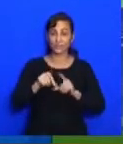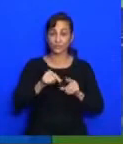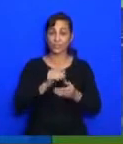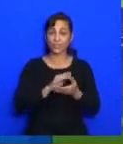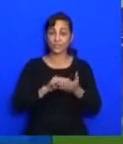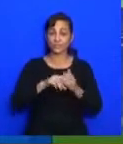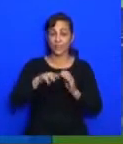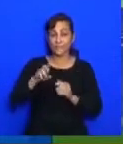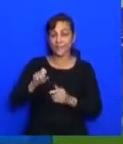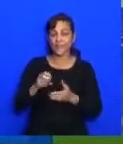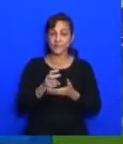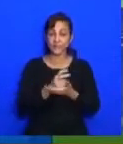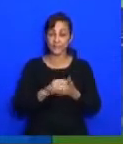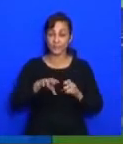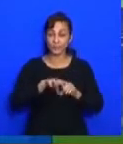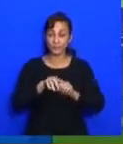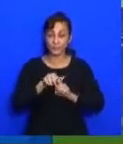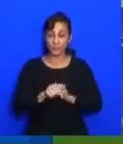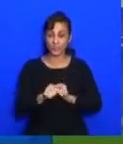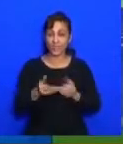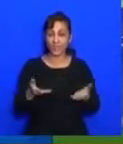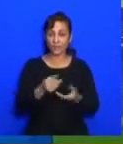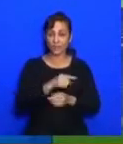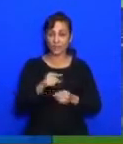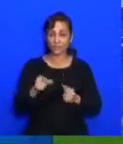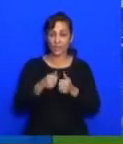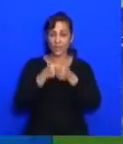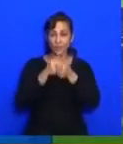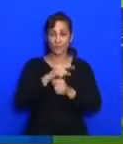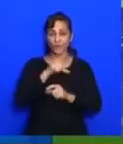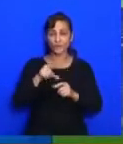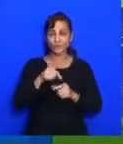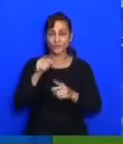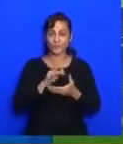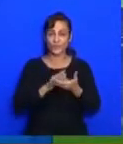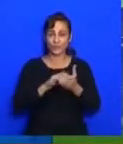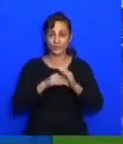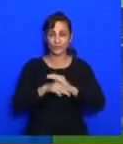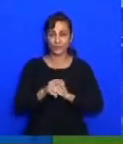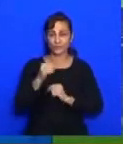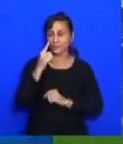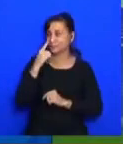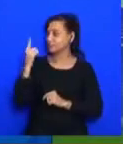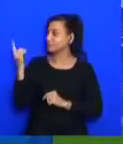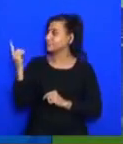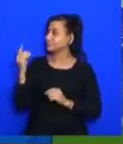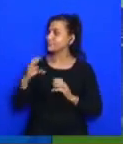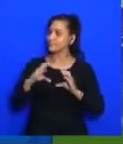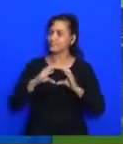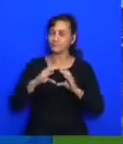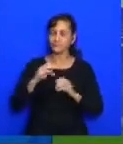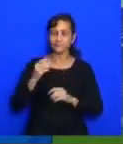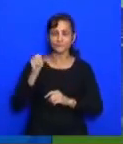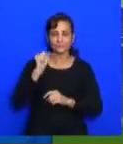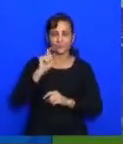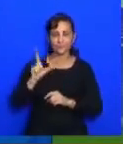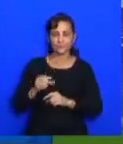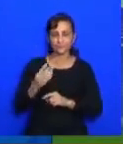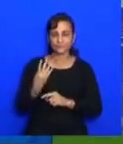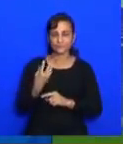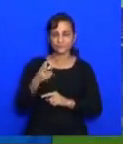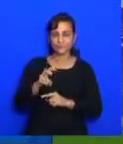os sorteios da Mega Sena, da Quina, do Super 7. Agora você conferindo o sorteio da Lotomania. Bola azul, número 45.